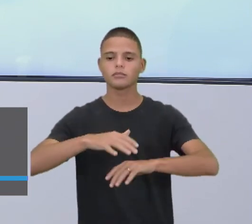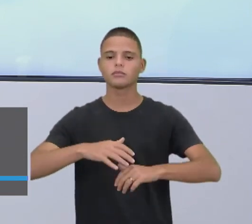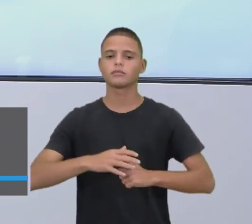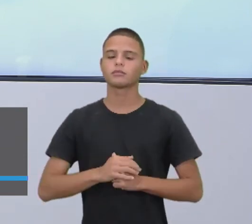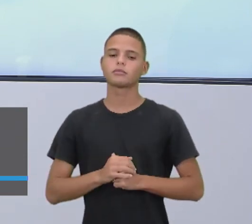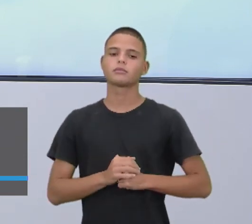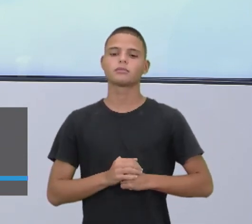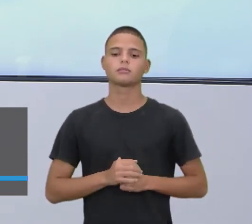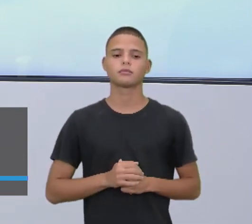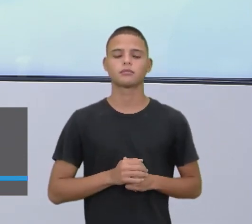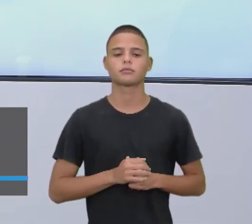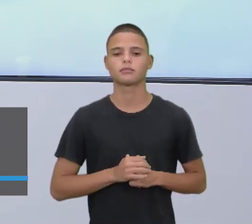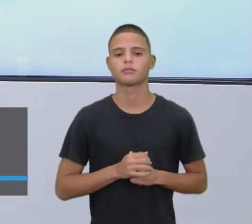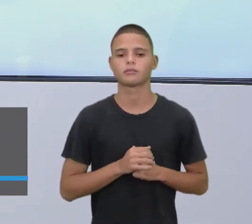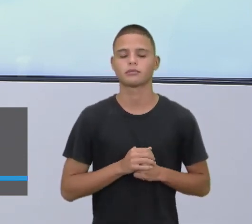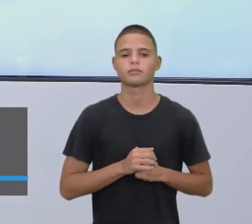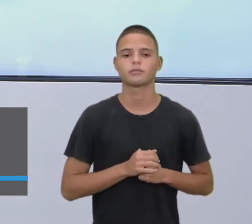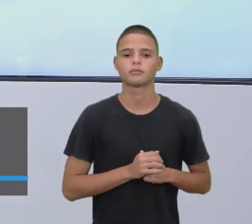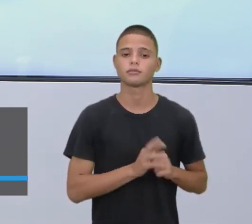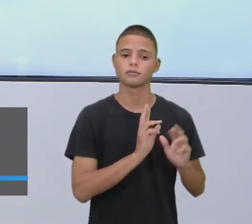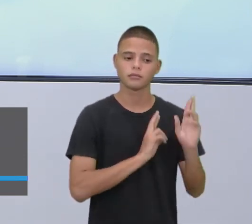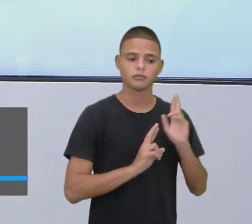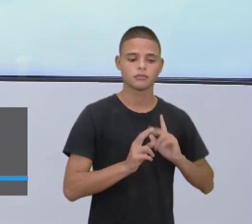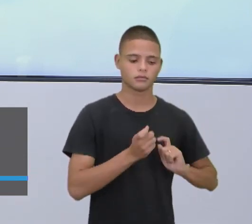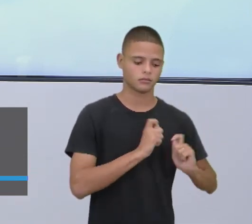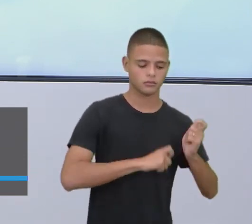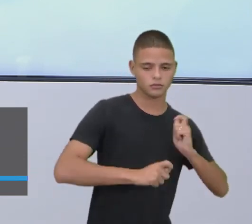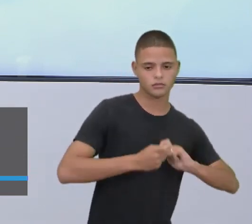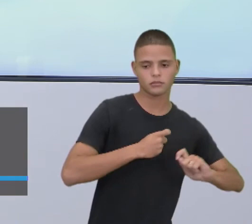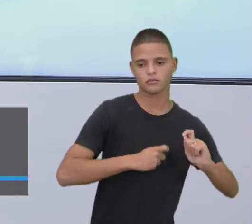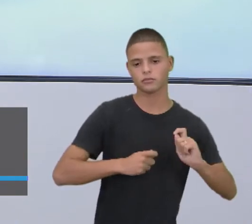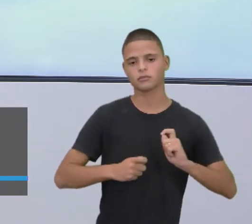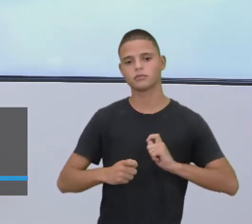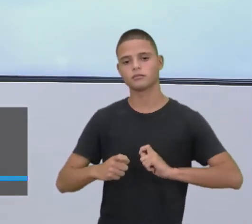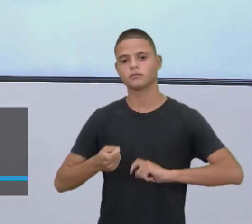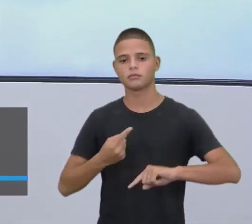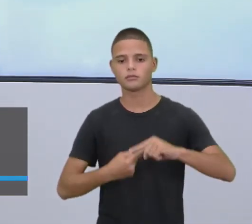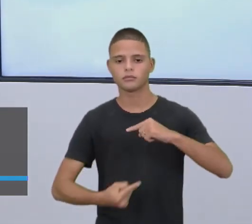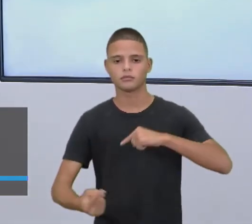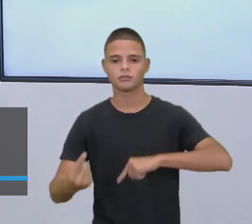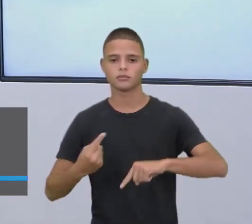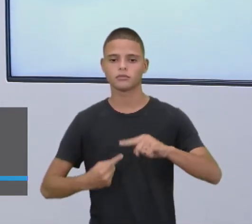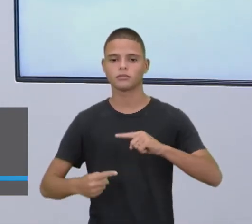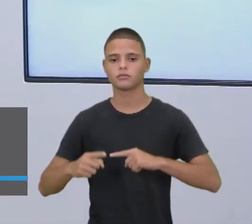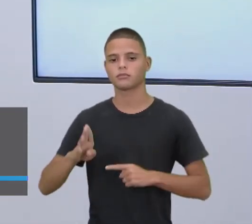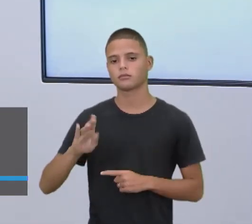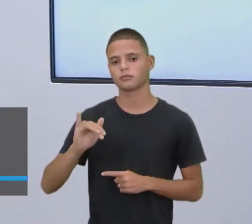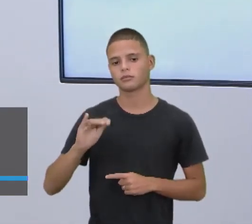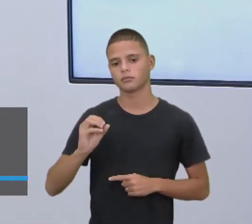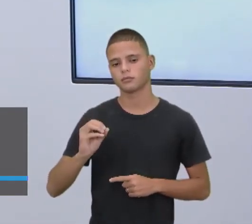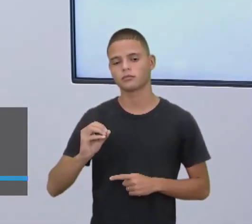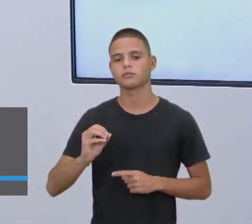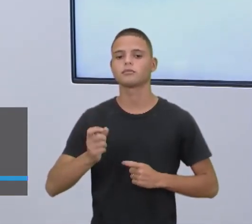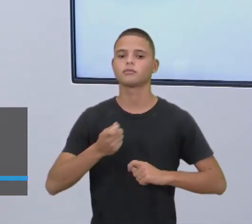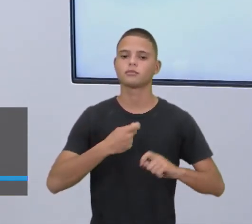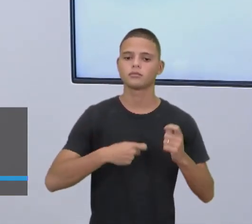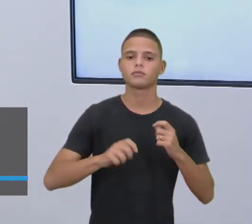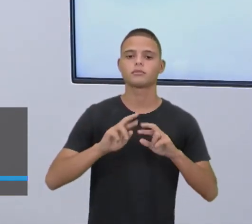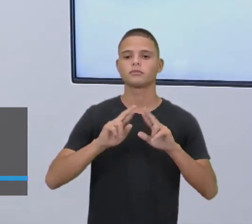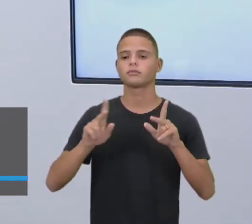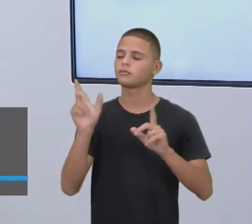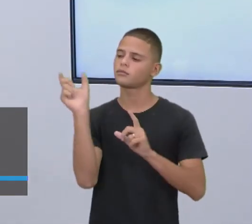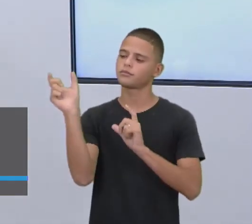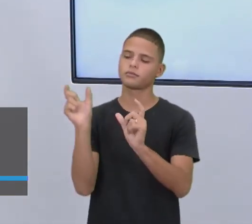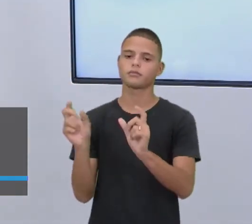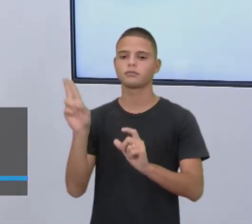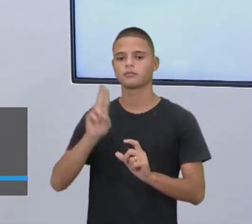a questão economia circular, né, enfim, bioeconomia, são vários termos aí que estão sendo